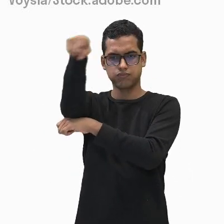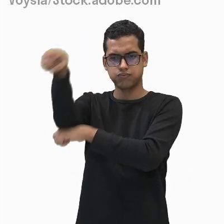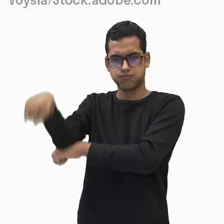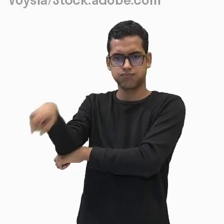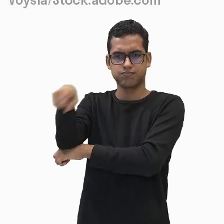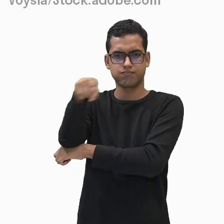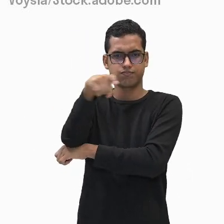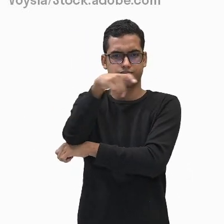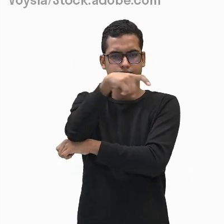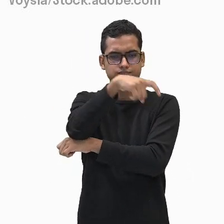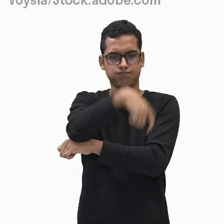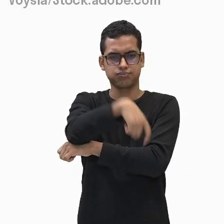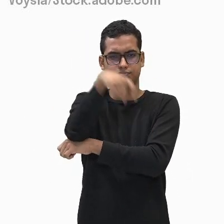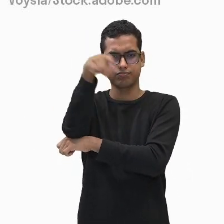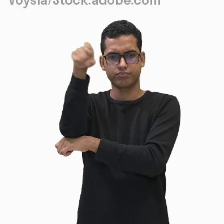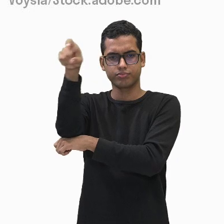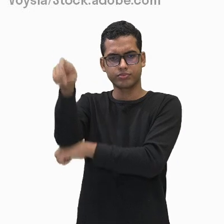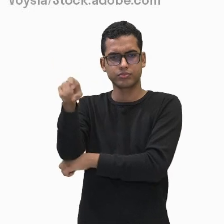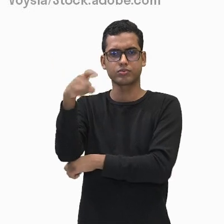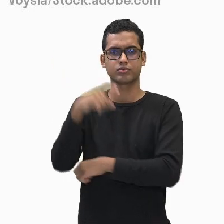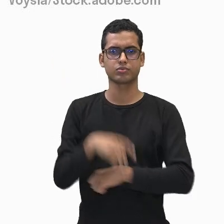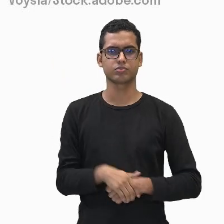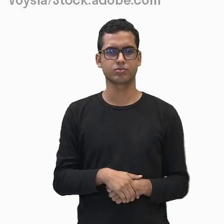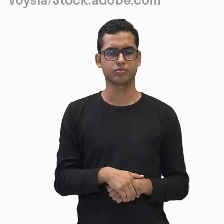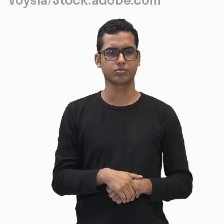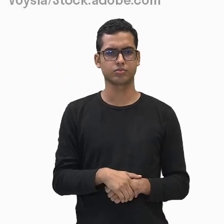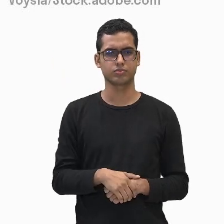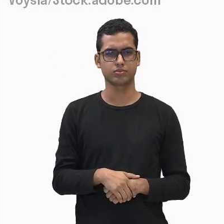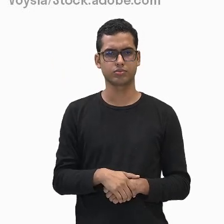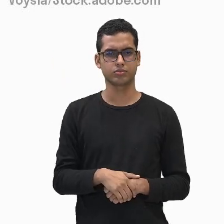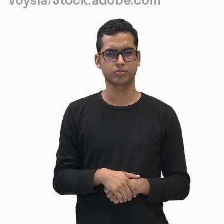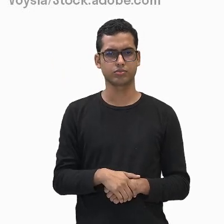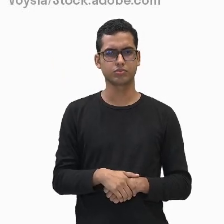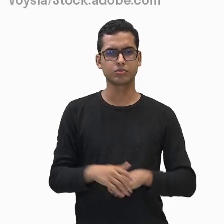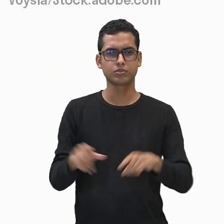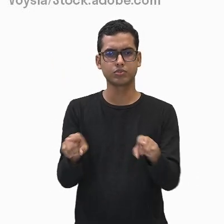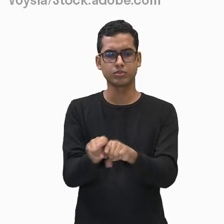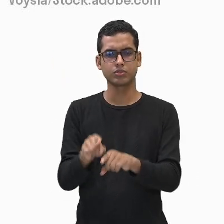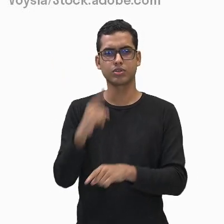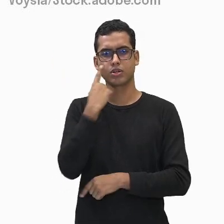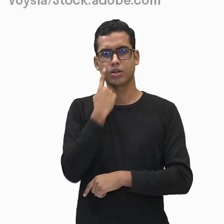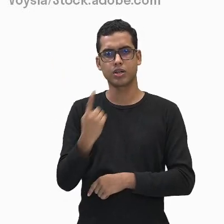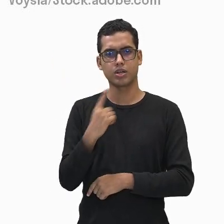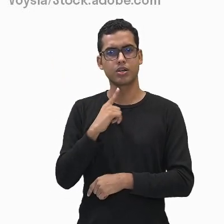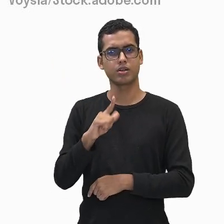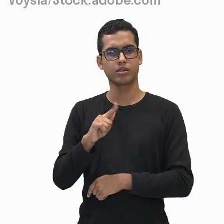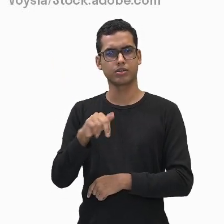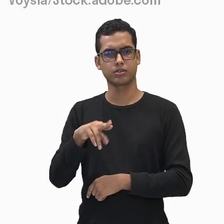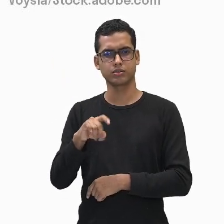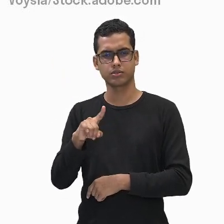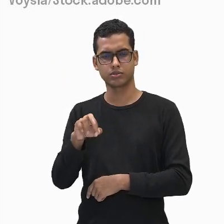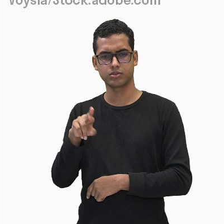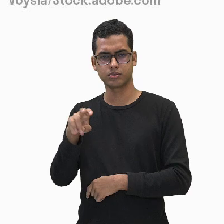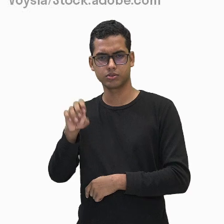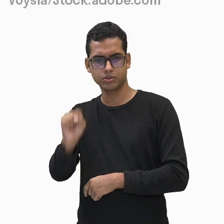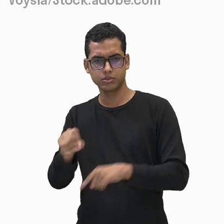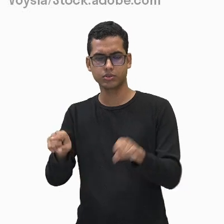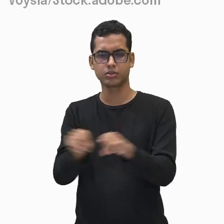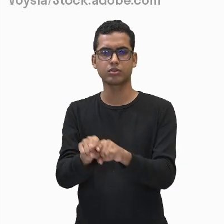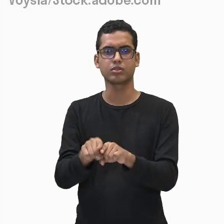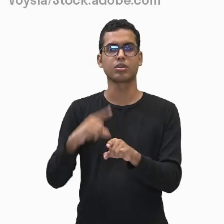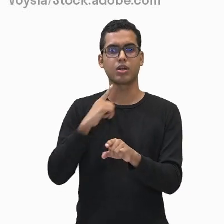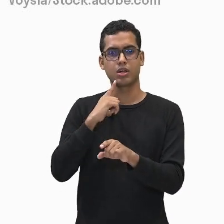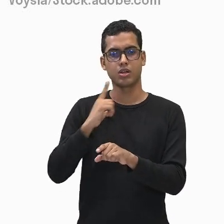né? Operador de escavadora, que vai ser o operador da escavadeira, vai ali ajeitar